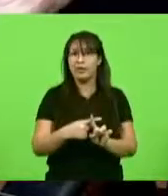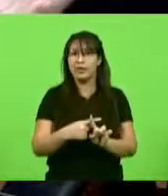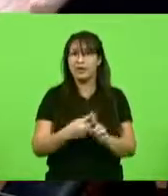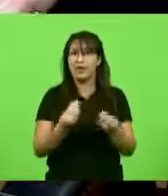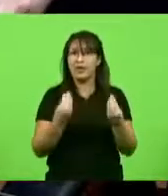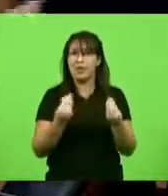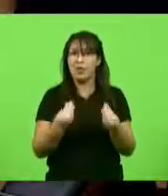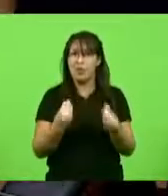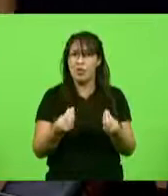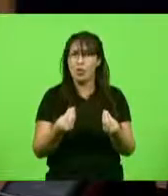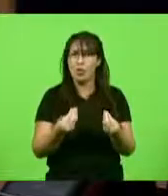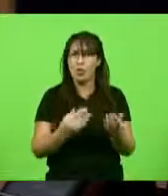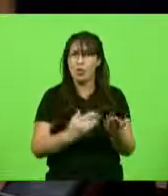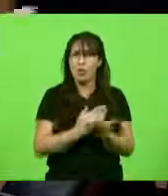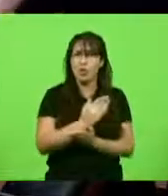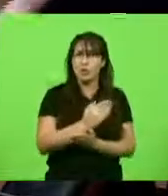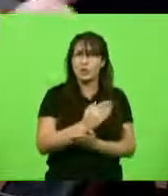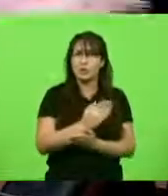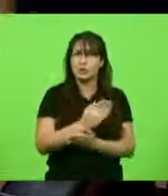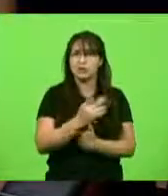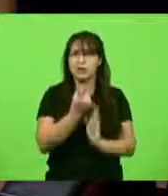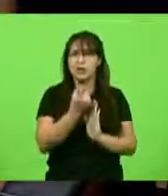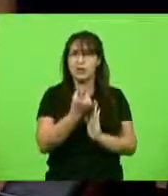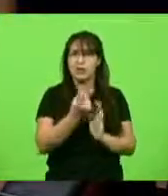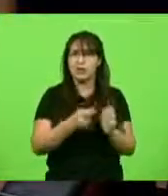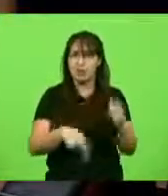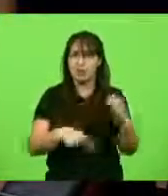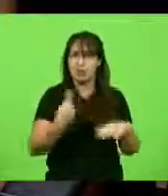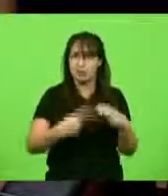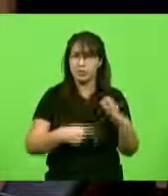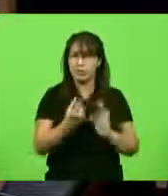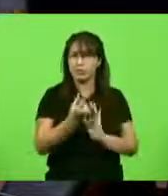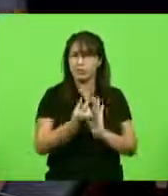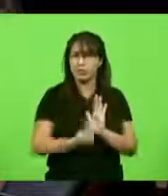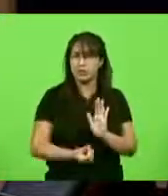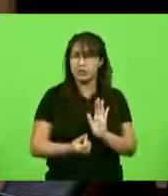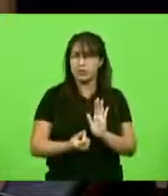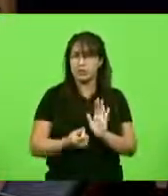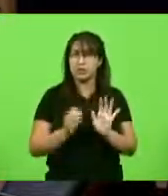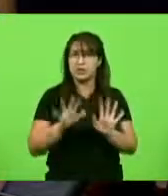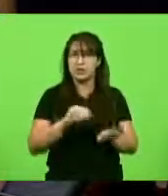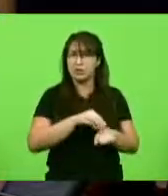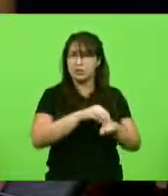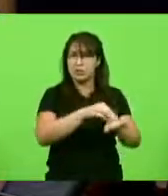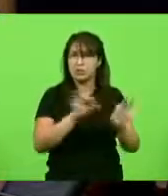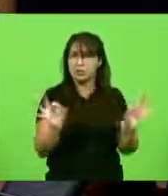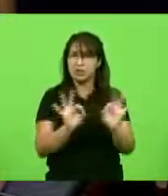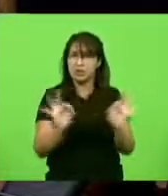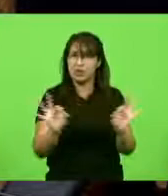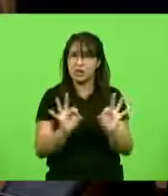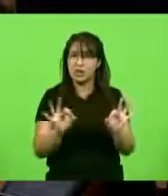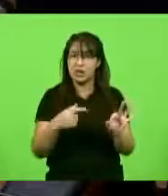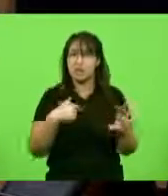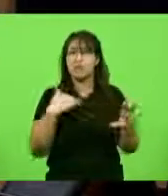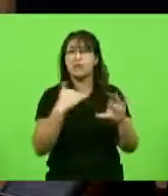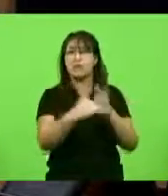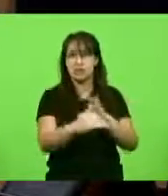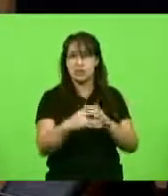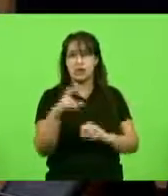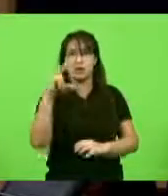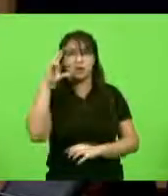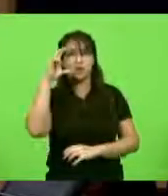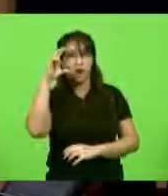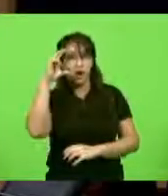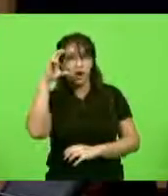Comissão de Finanças e não passar na Comissão de Transporte. É um absurdo. Oficiei o secretário Ricardo Alba, tenho aqui